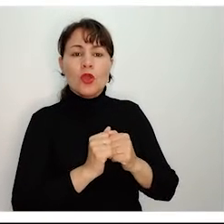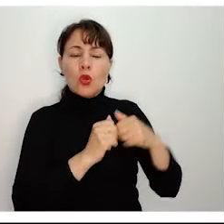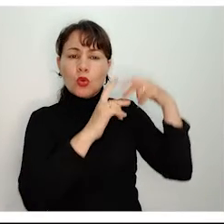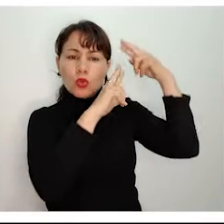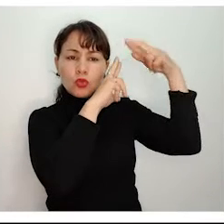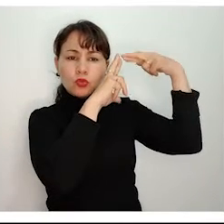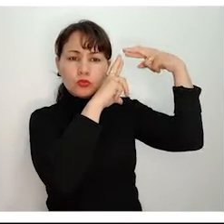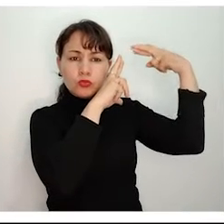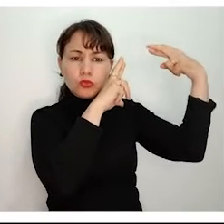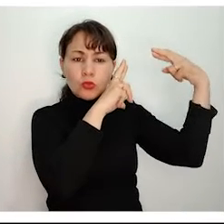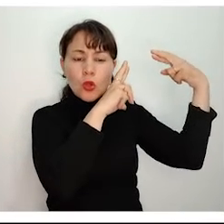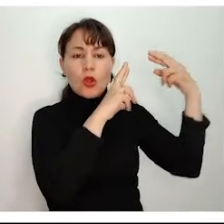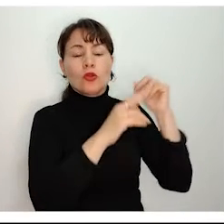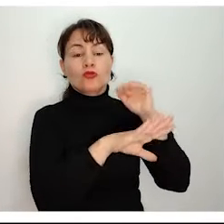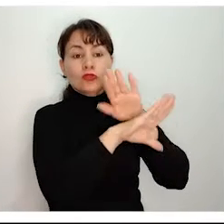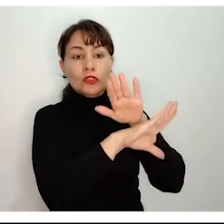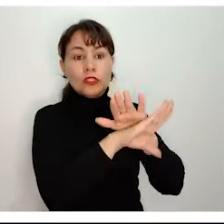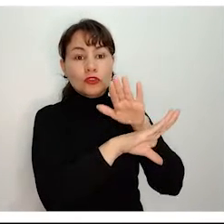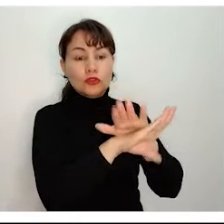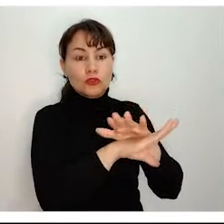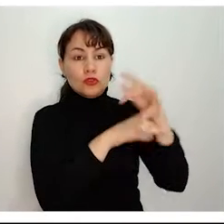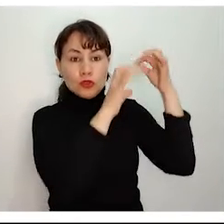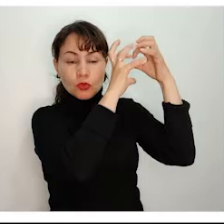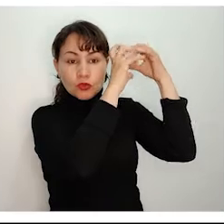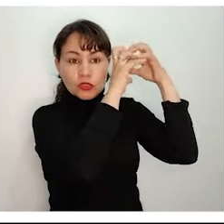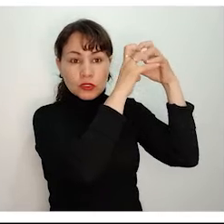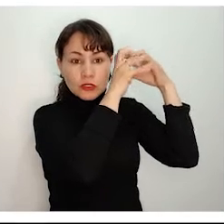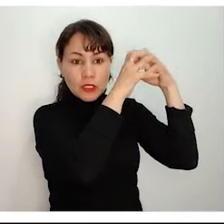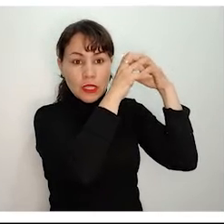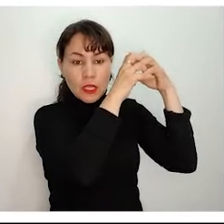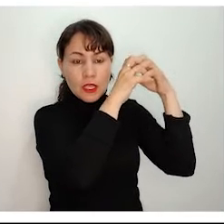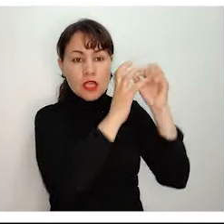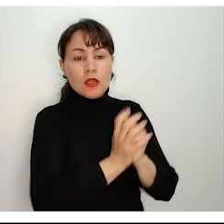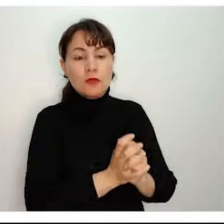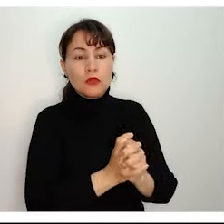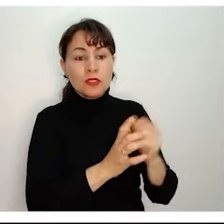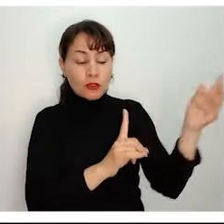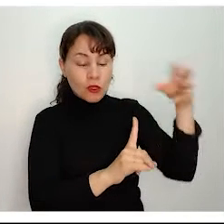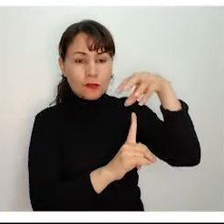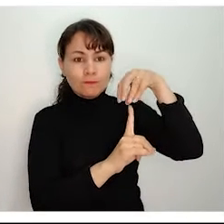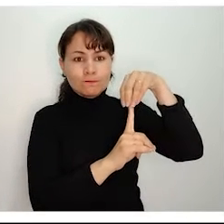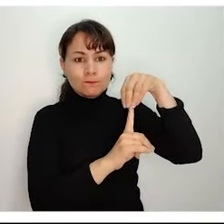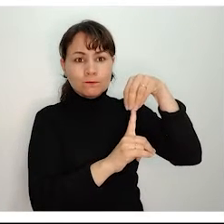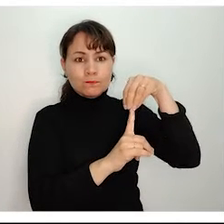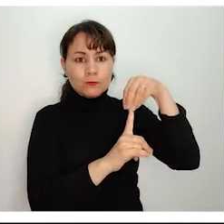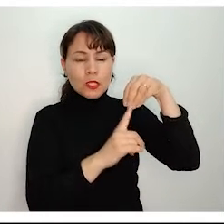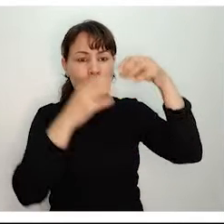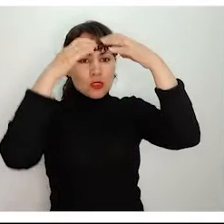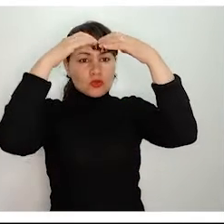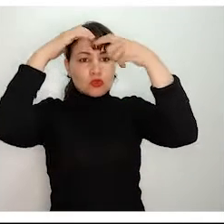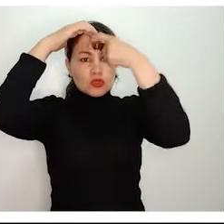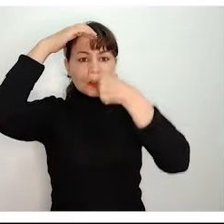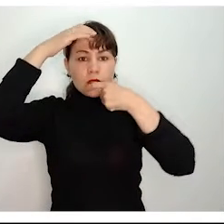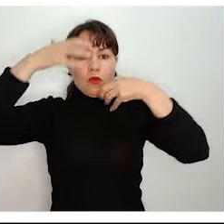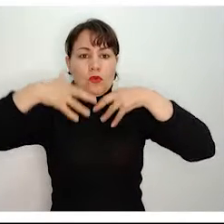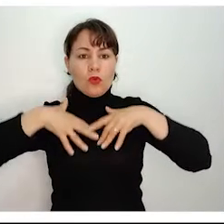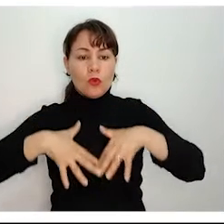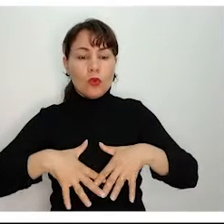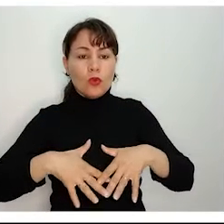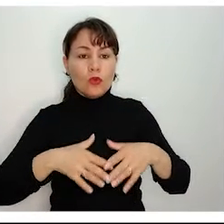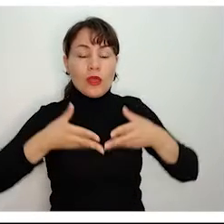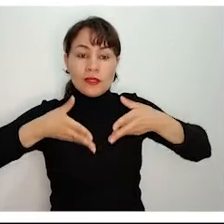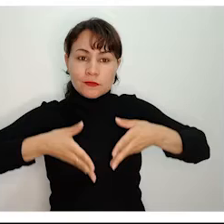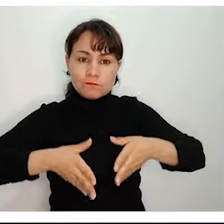os neurônios, que são as células que compõem o nosso encéfalo, são as células primordiais do nosso sistema